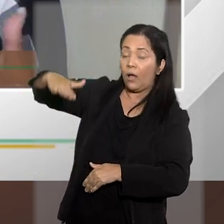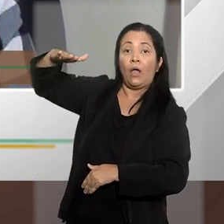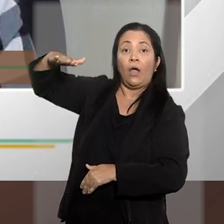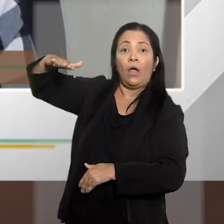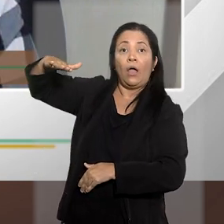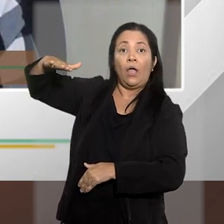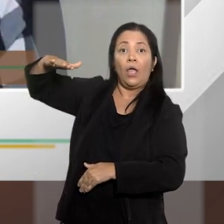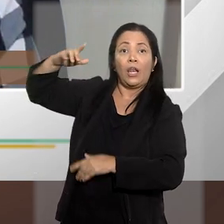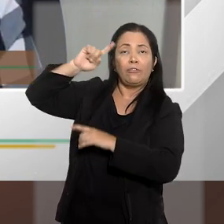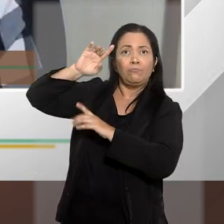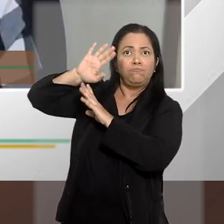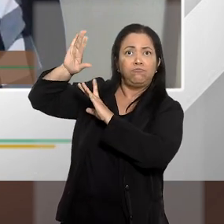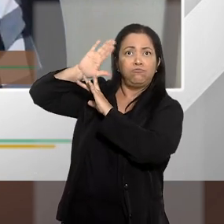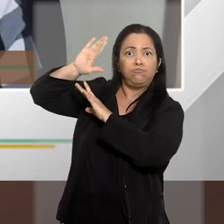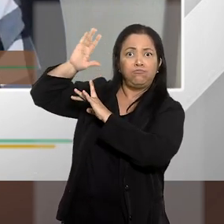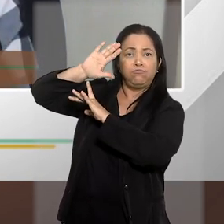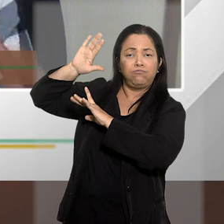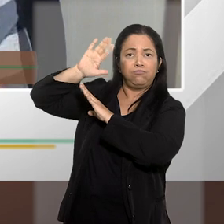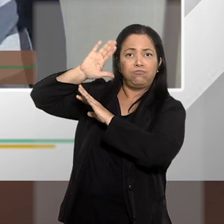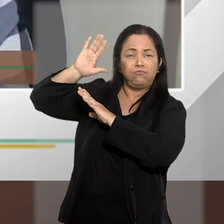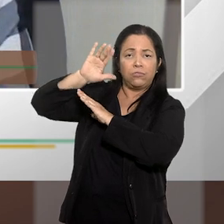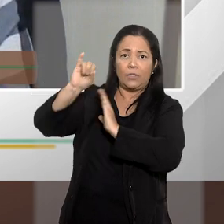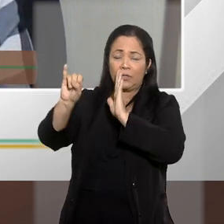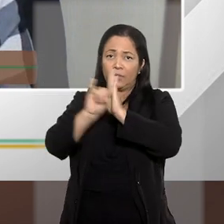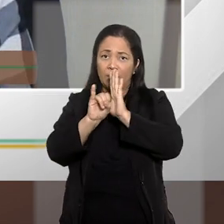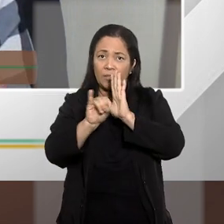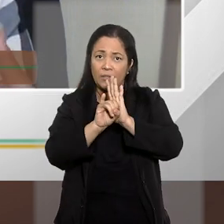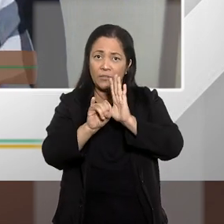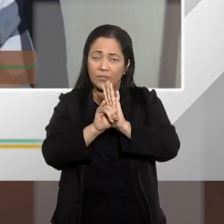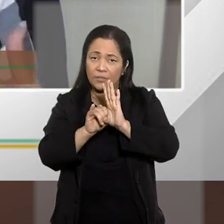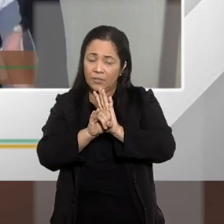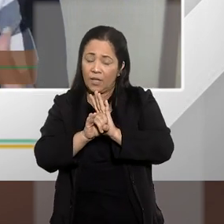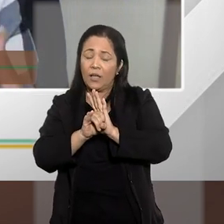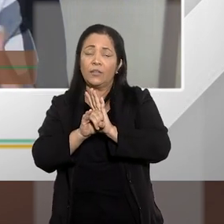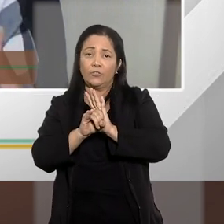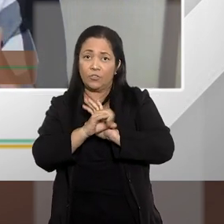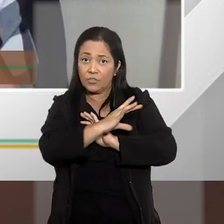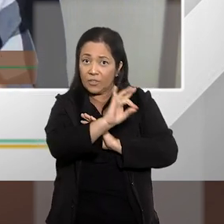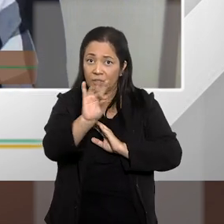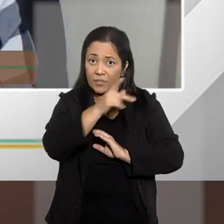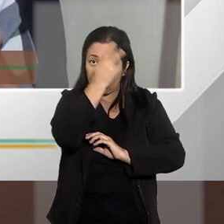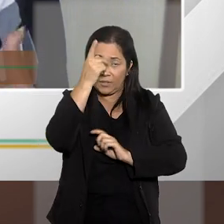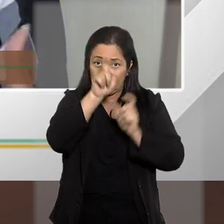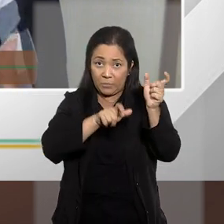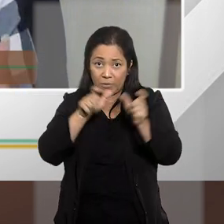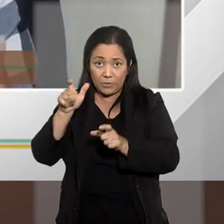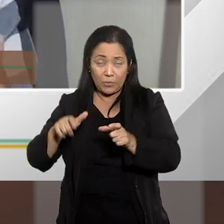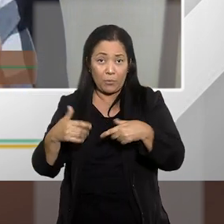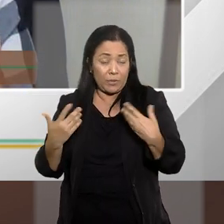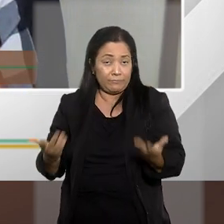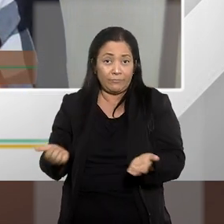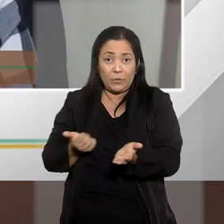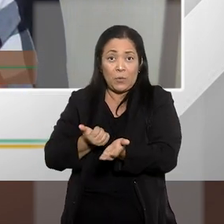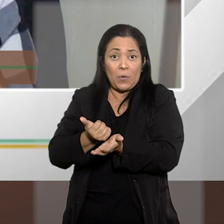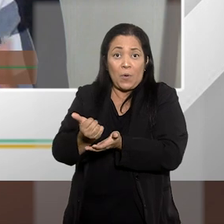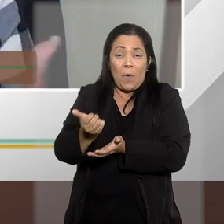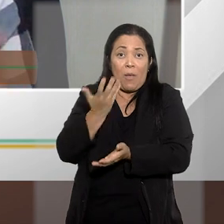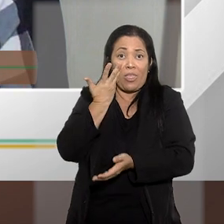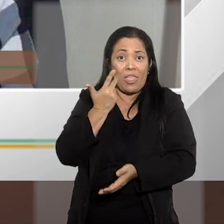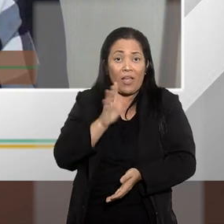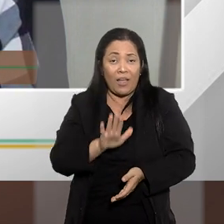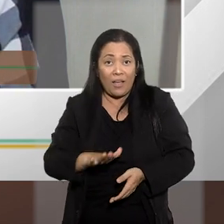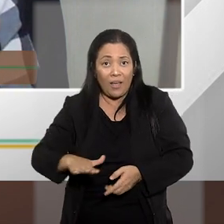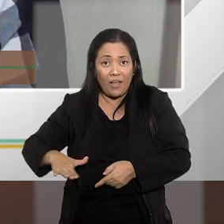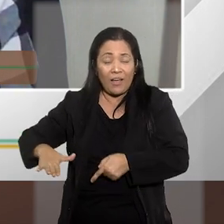e de identidade a pessoas intersexo são determinadas muito na infância. Então, tira o direito de uma decisão